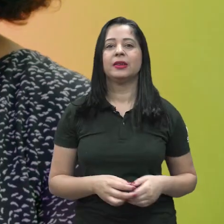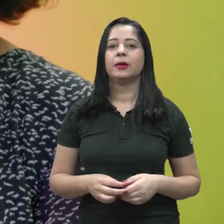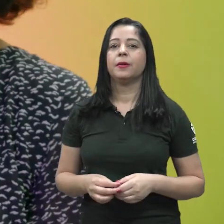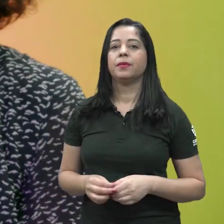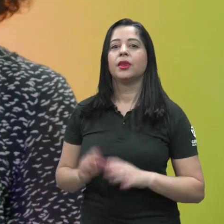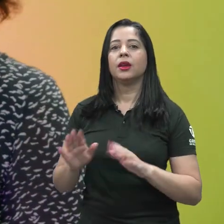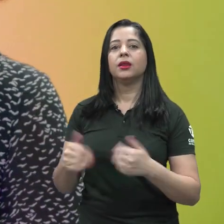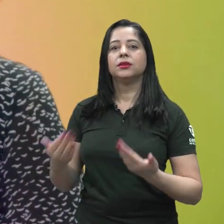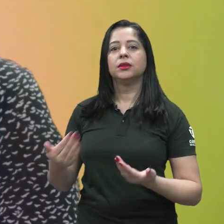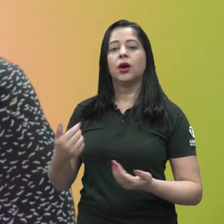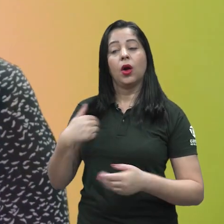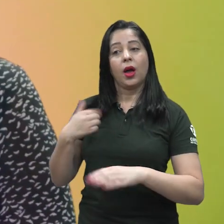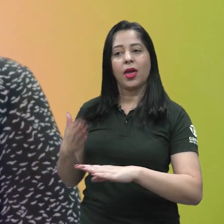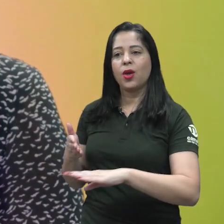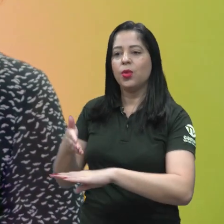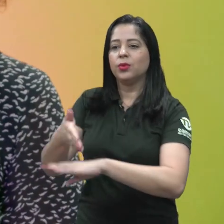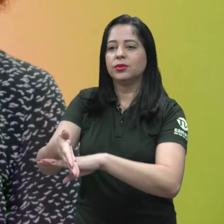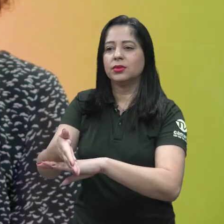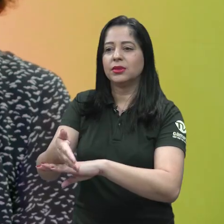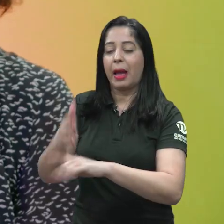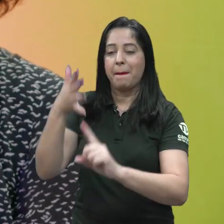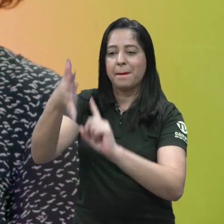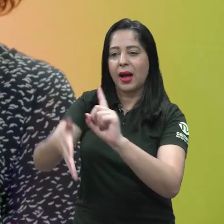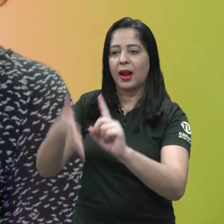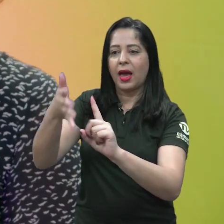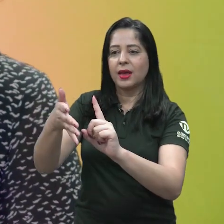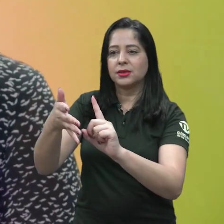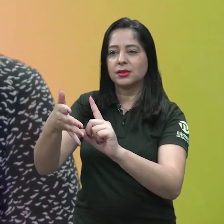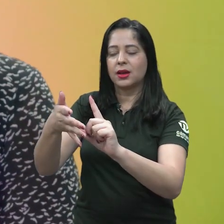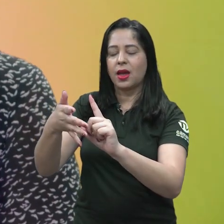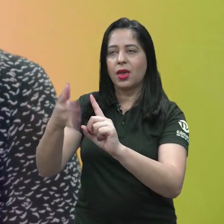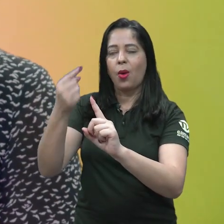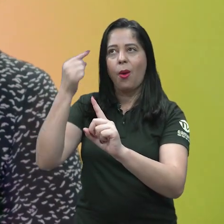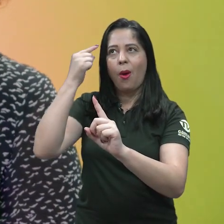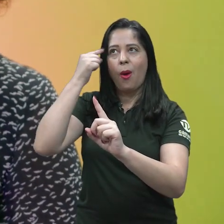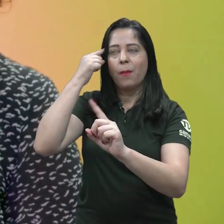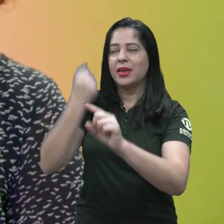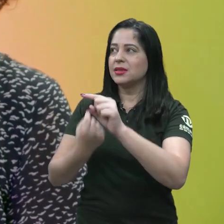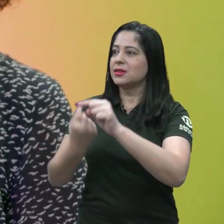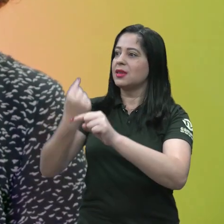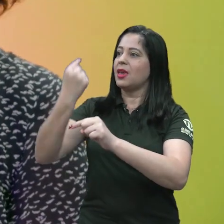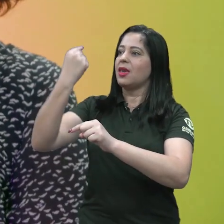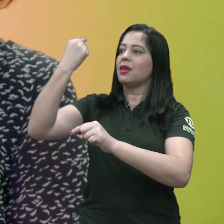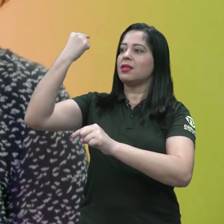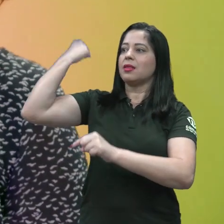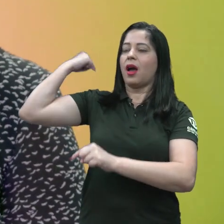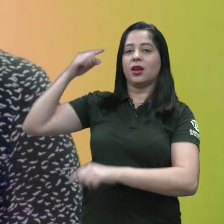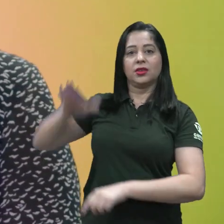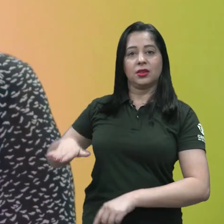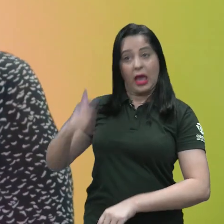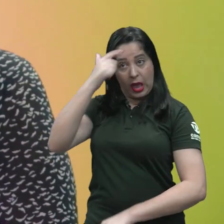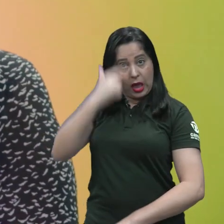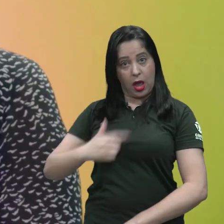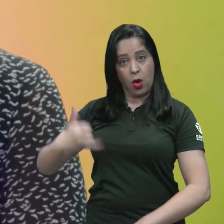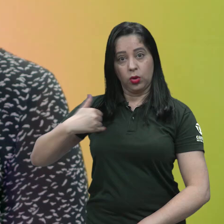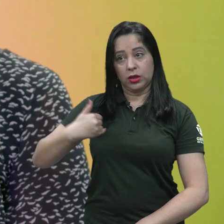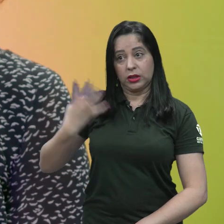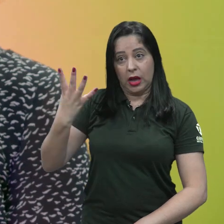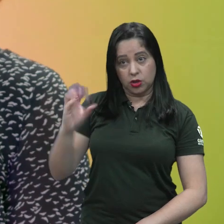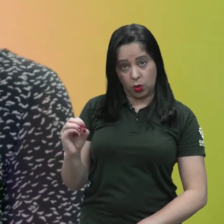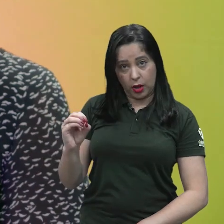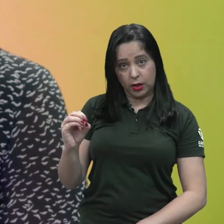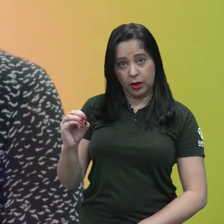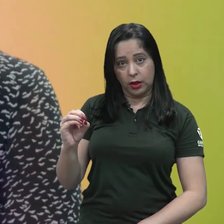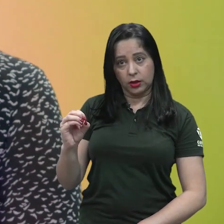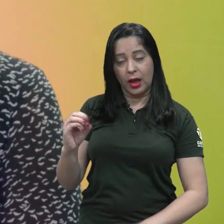que me remeteu à minha própria infância, né? Eu hoje tenho 40 anos e eu cresci numa periferia urbana de